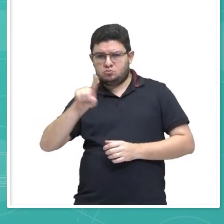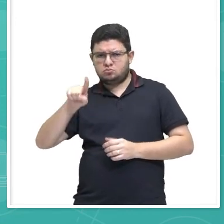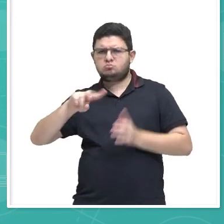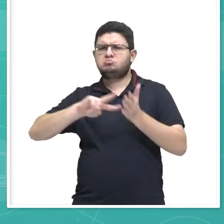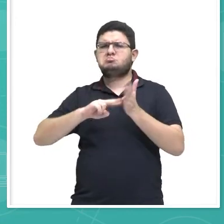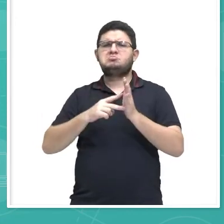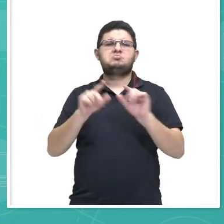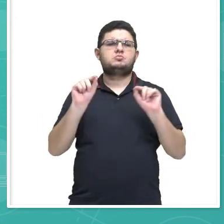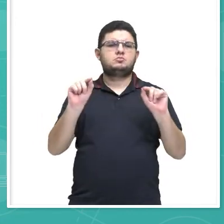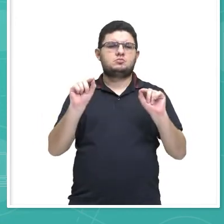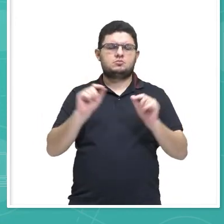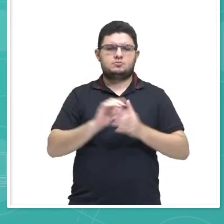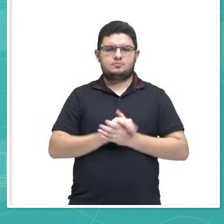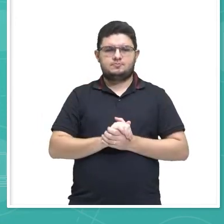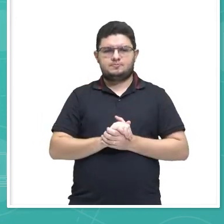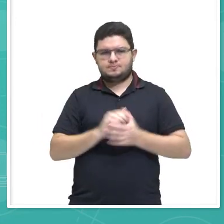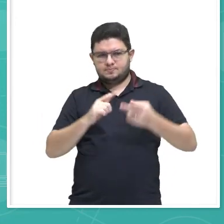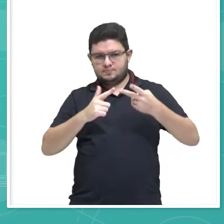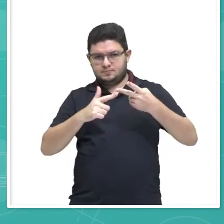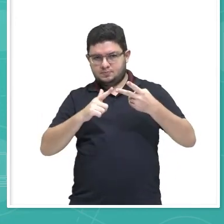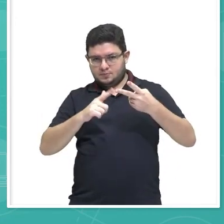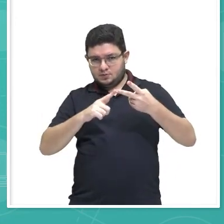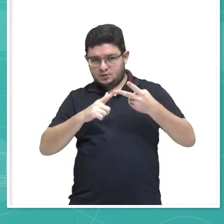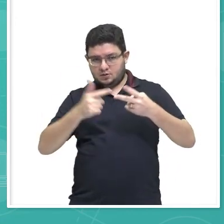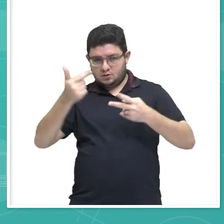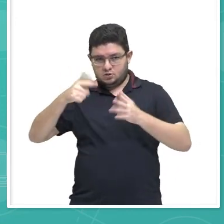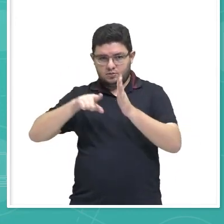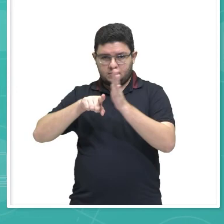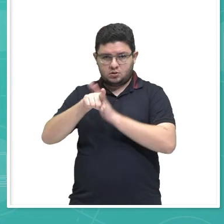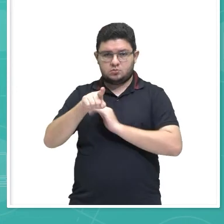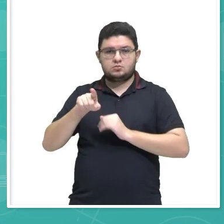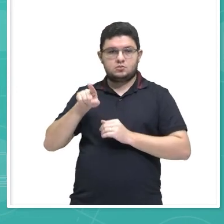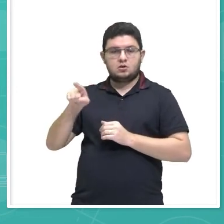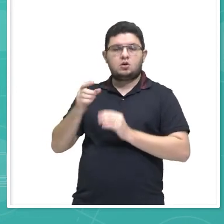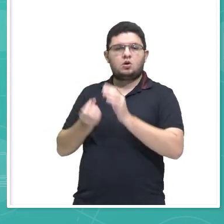Questão 2. Qual o nome do seu fundador e o ano em que foi criado?